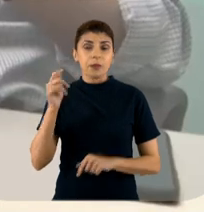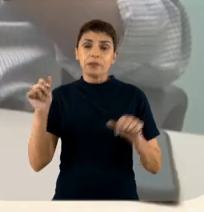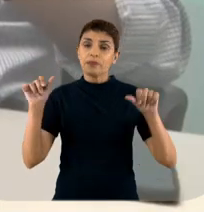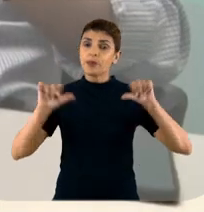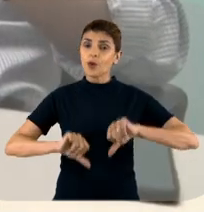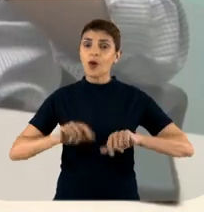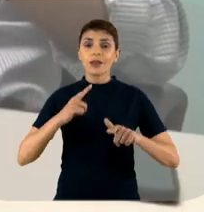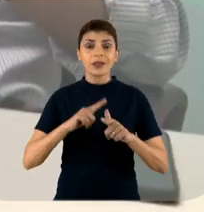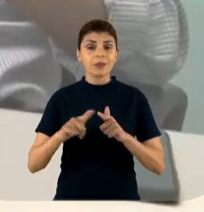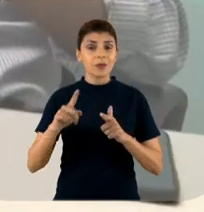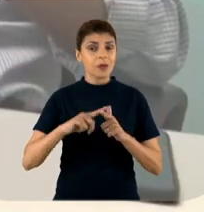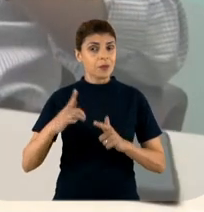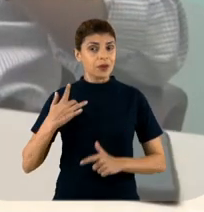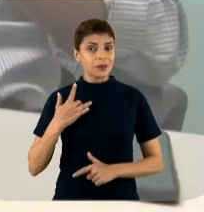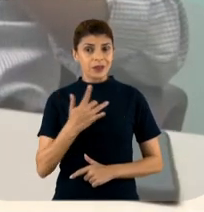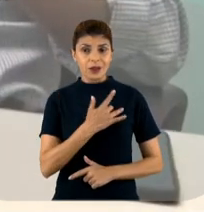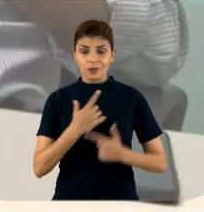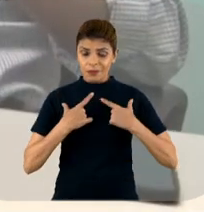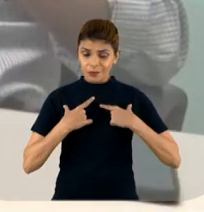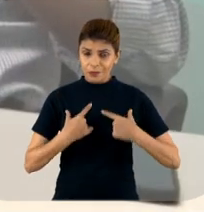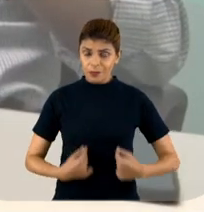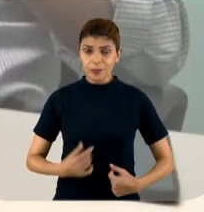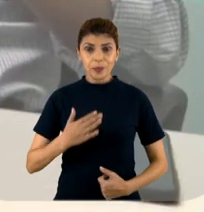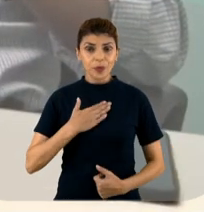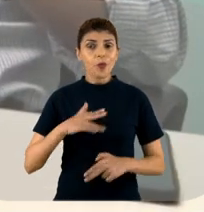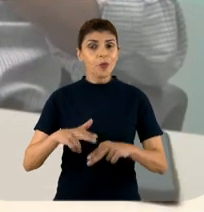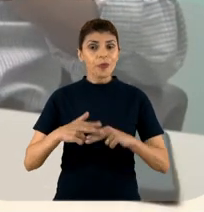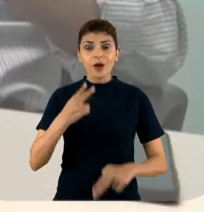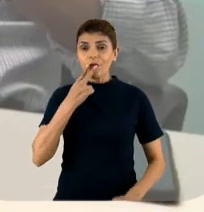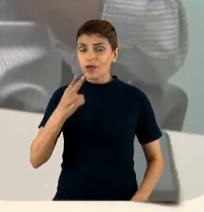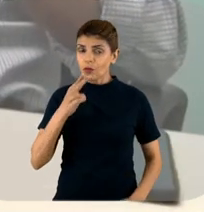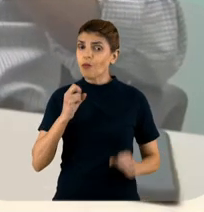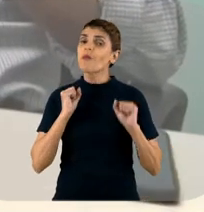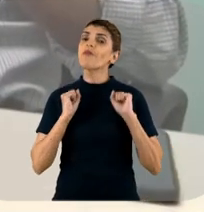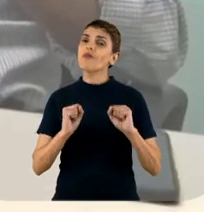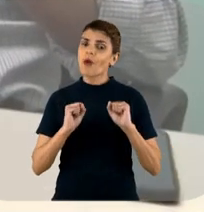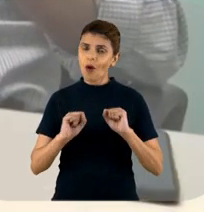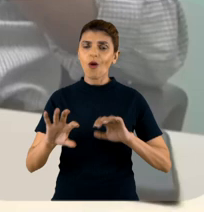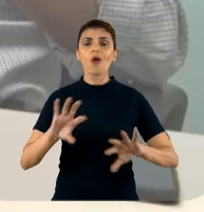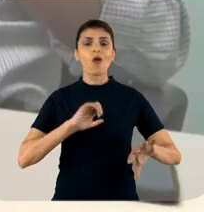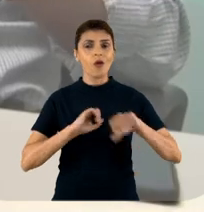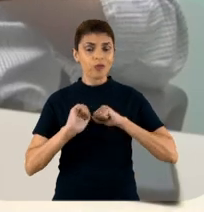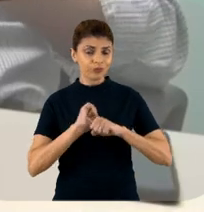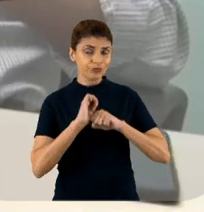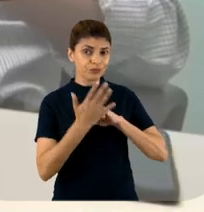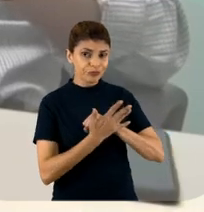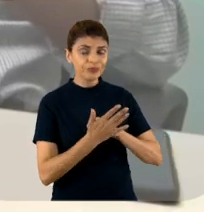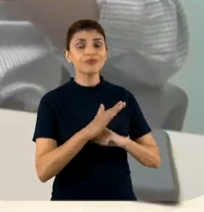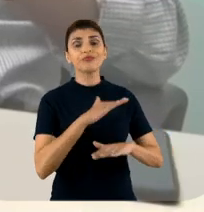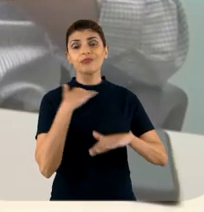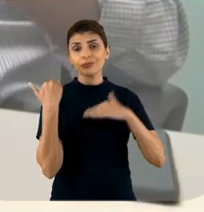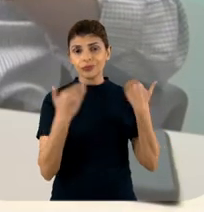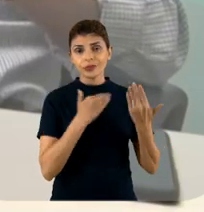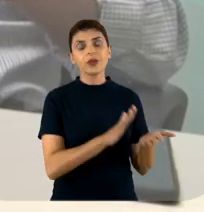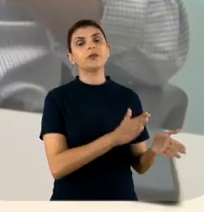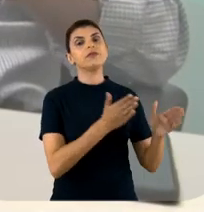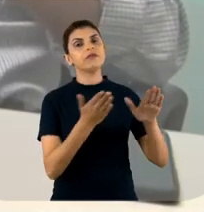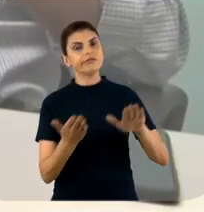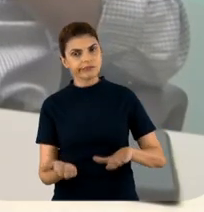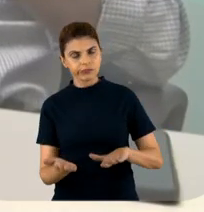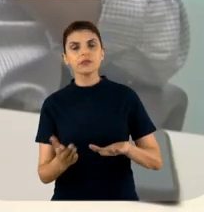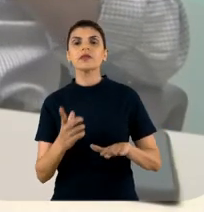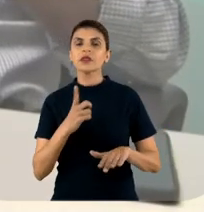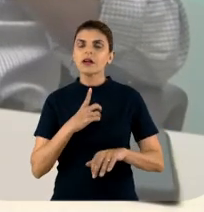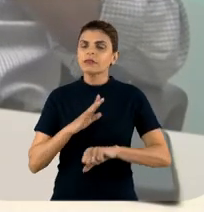vulneráveis a esse tipo de situação eh tudo isso faz parte de um bloco e de estímulo à saúde que a gente precisa